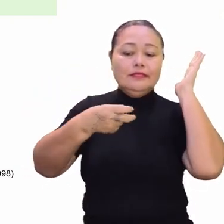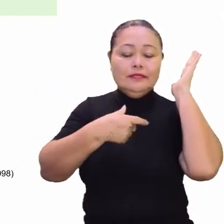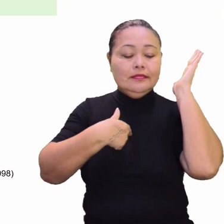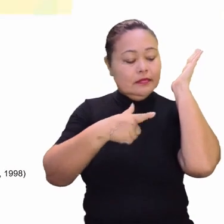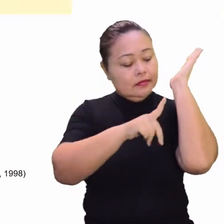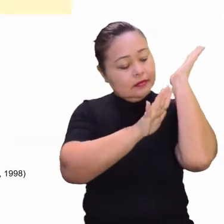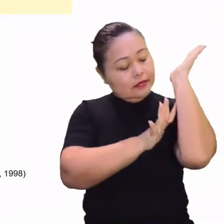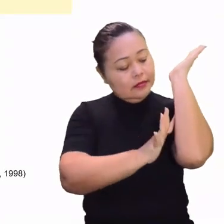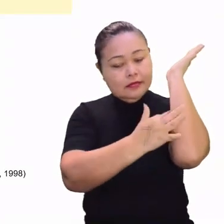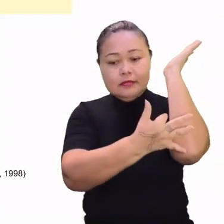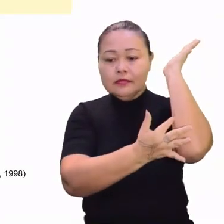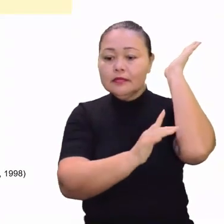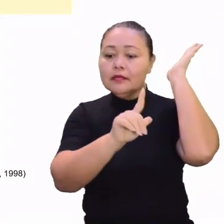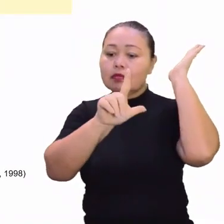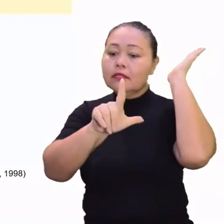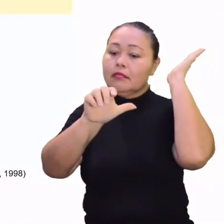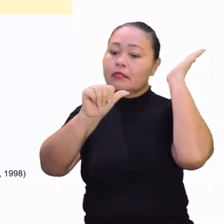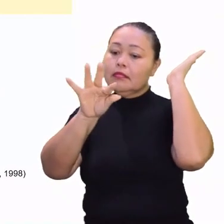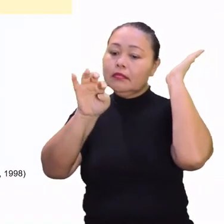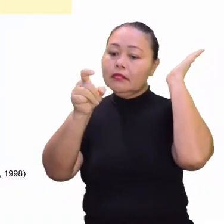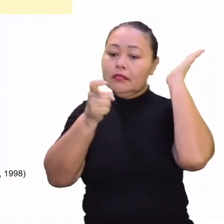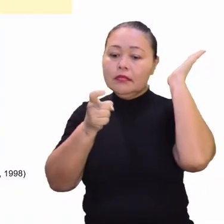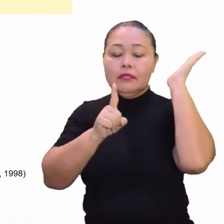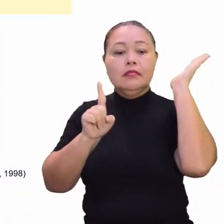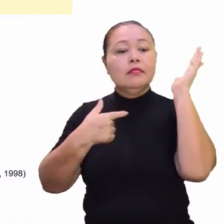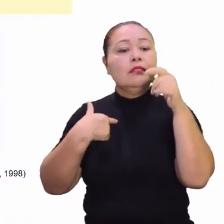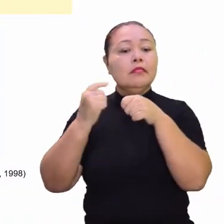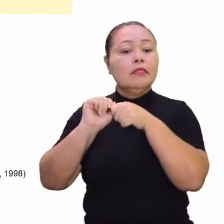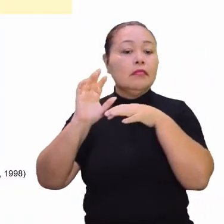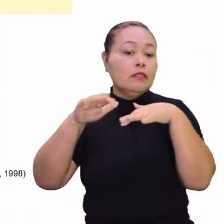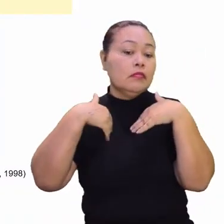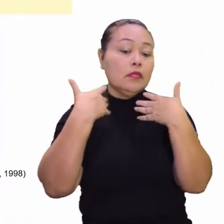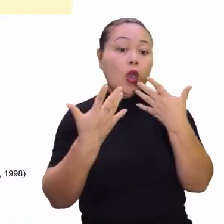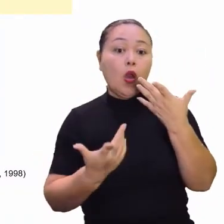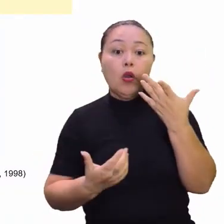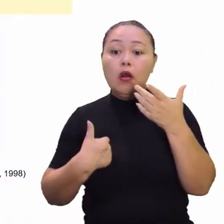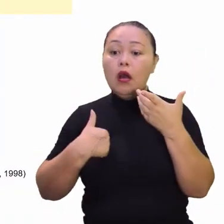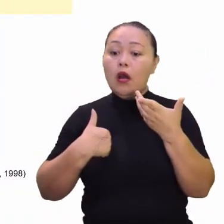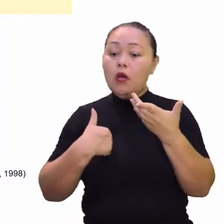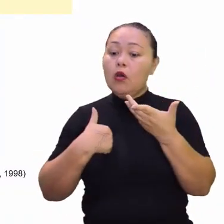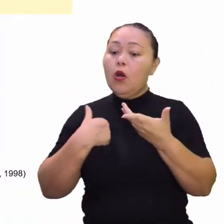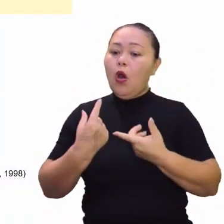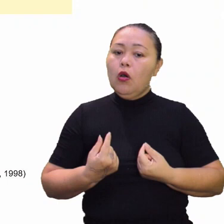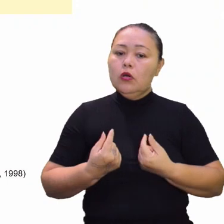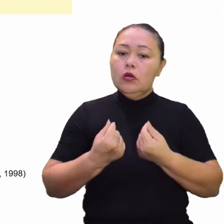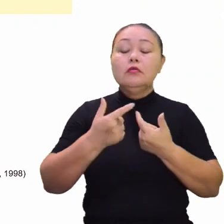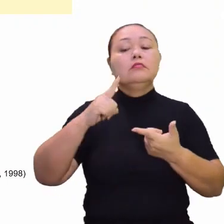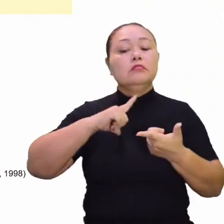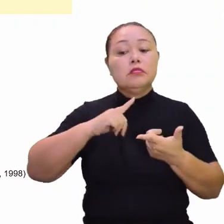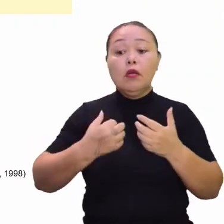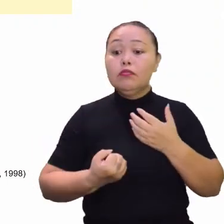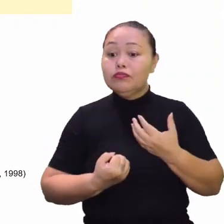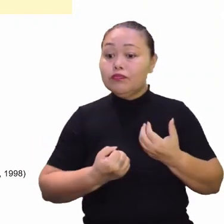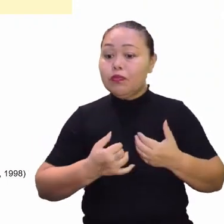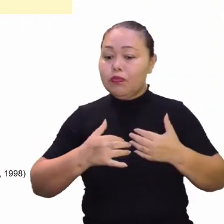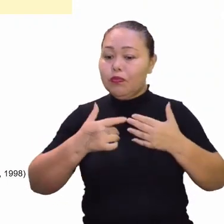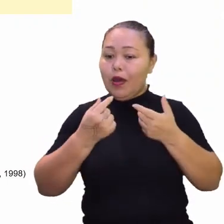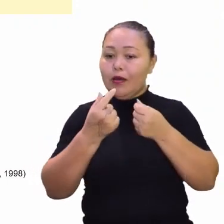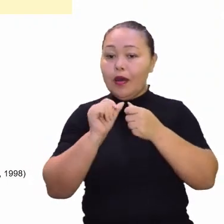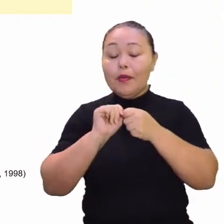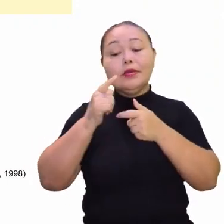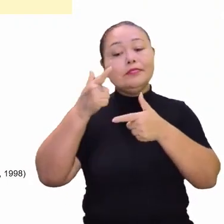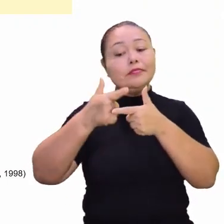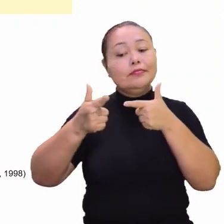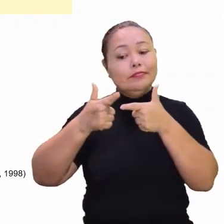do lácteos aqui na região amazônica. Então, apesar do surto econômico, havia um sério problema para a